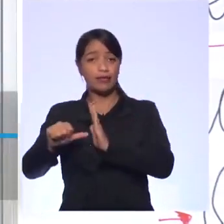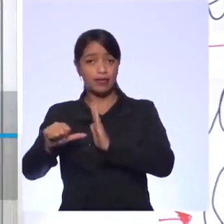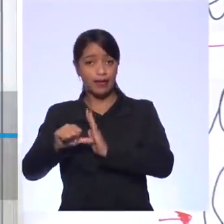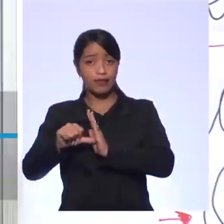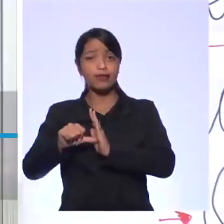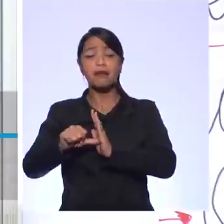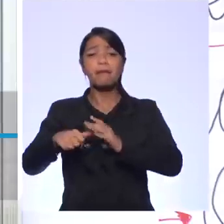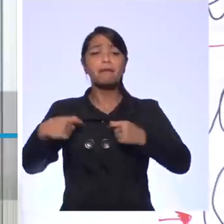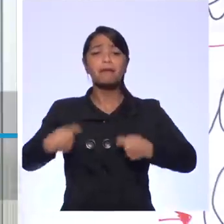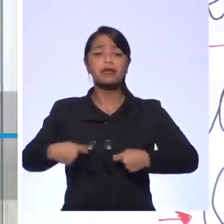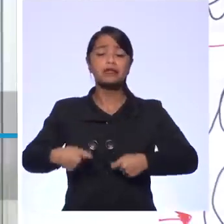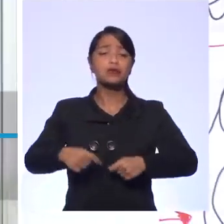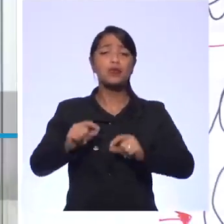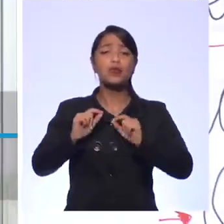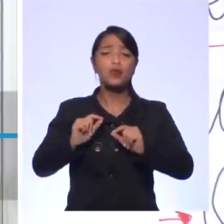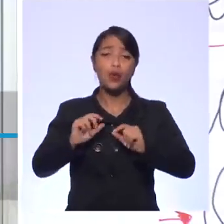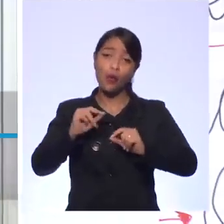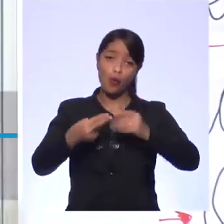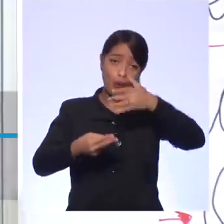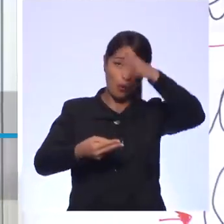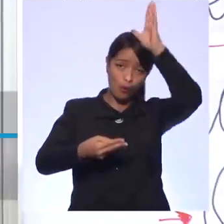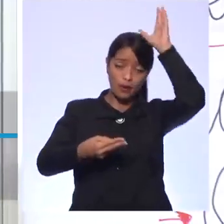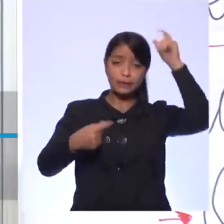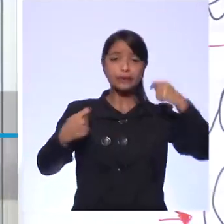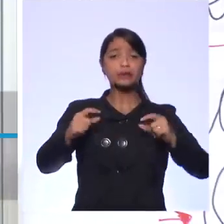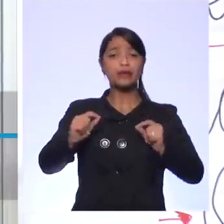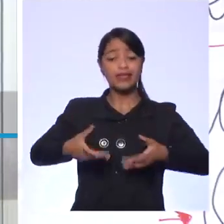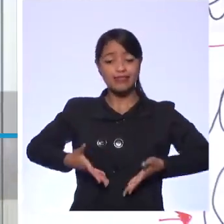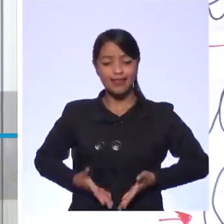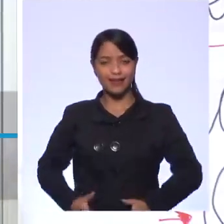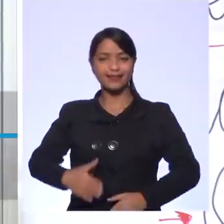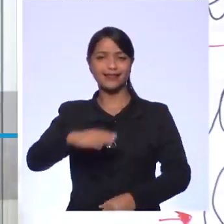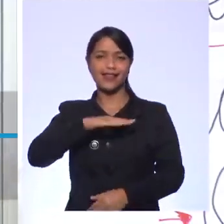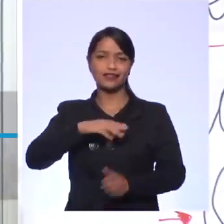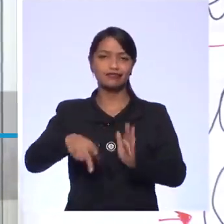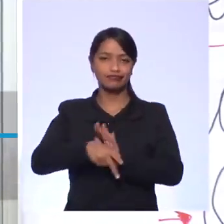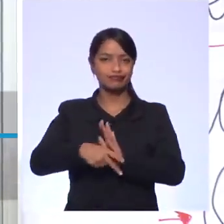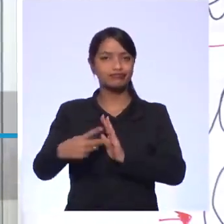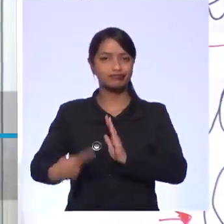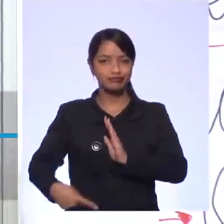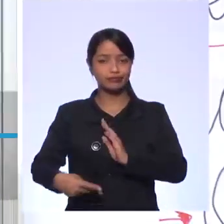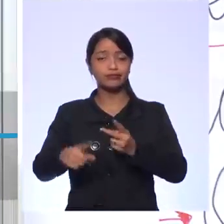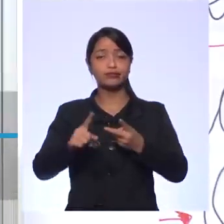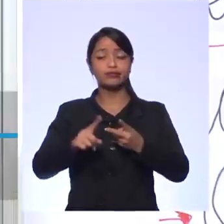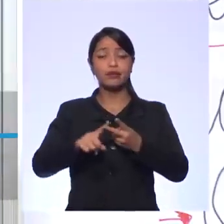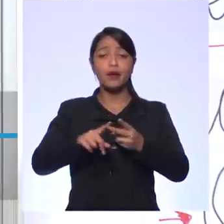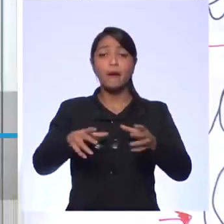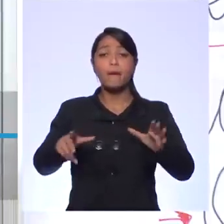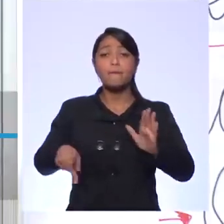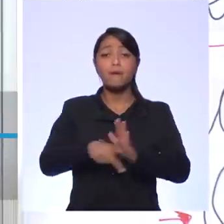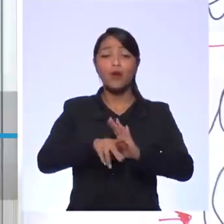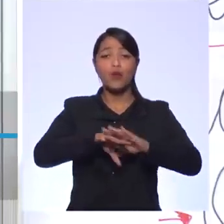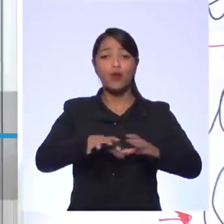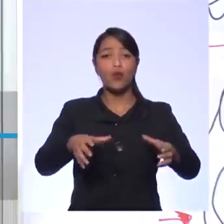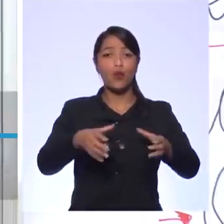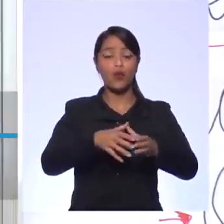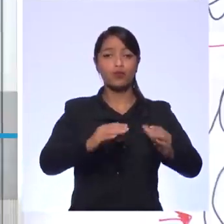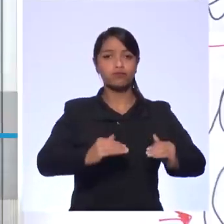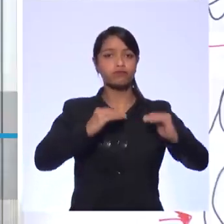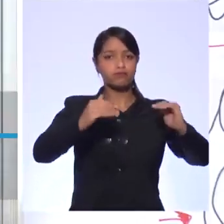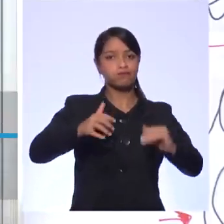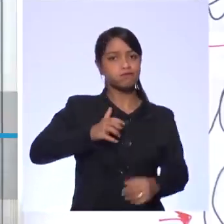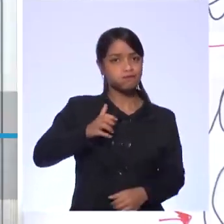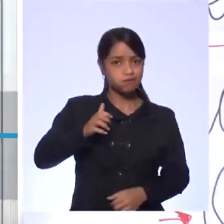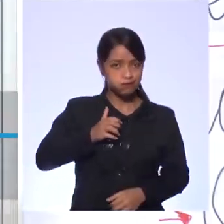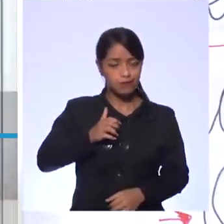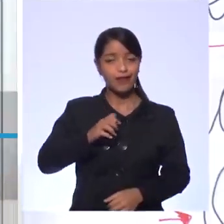ser nascido naquela cidade, ele tinha que fazer parte de uma elite, então, nascido na cidade,